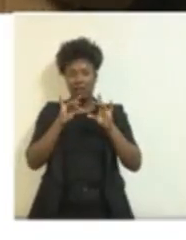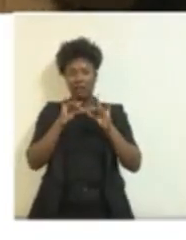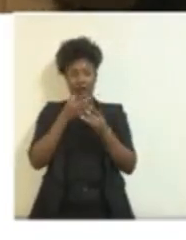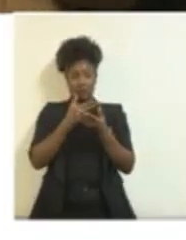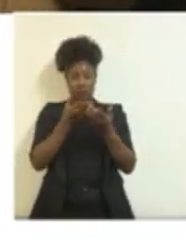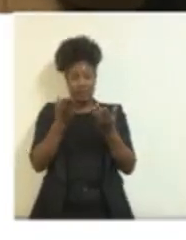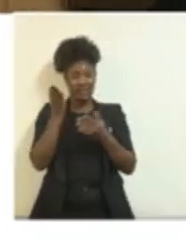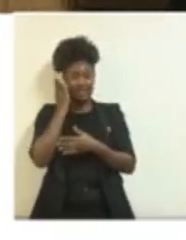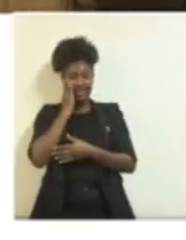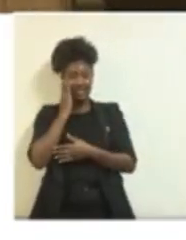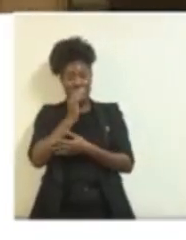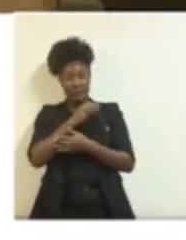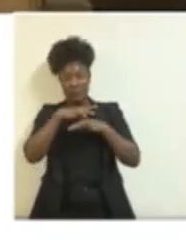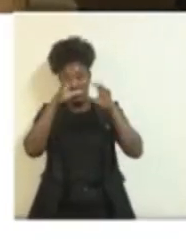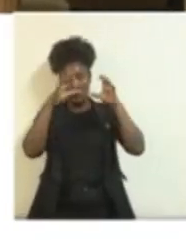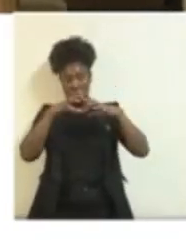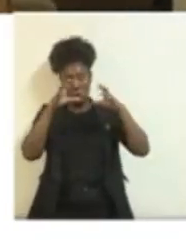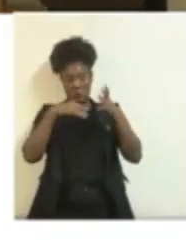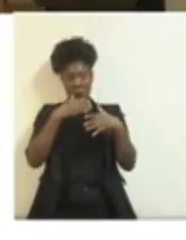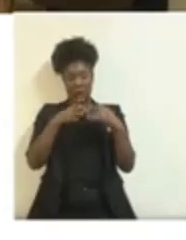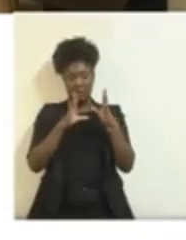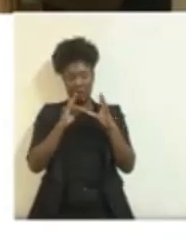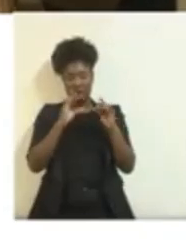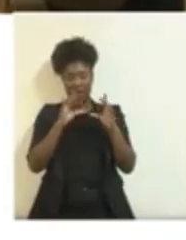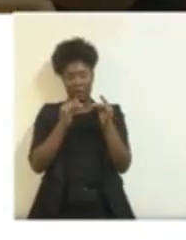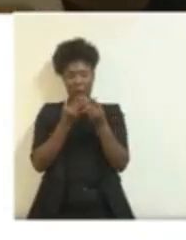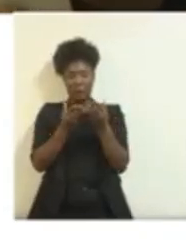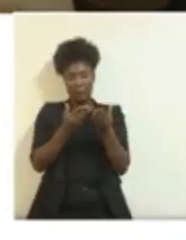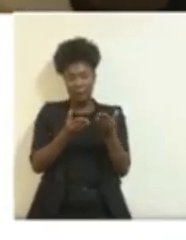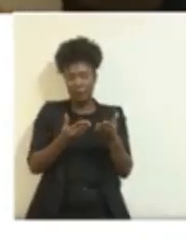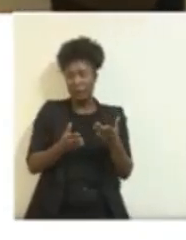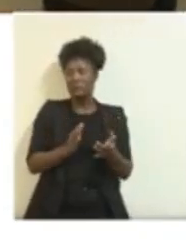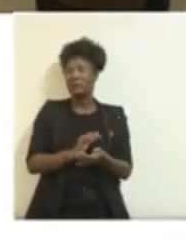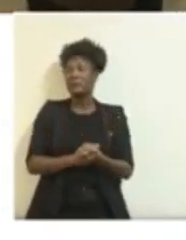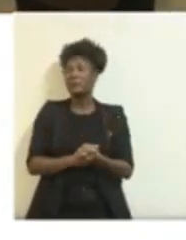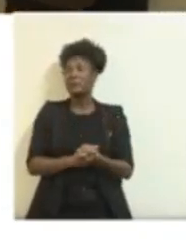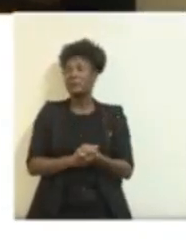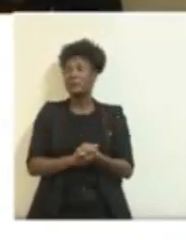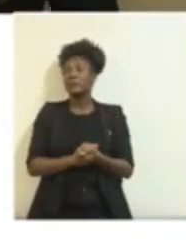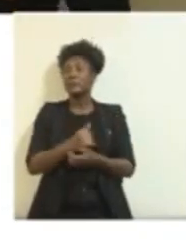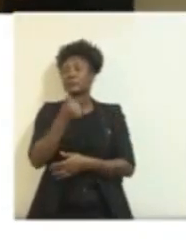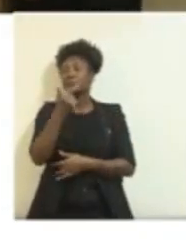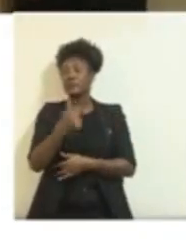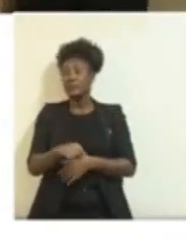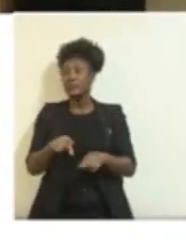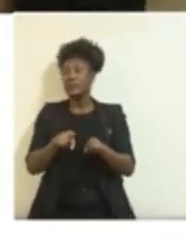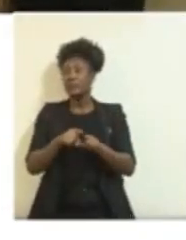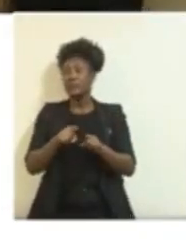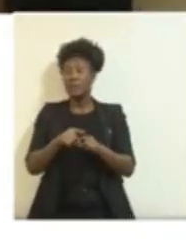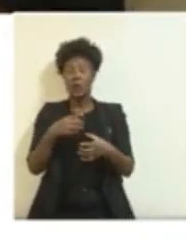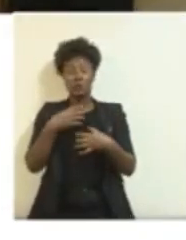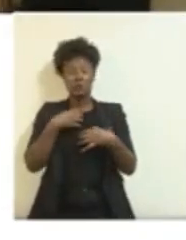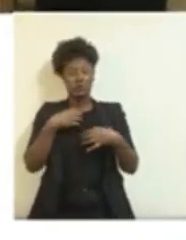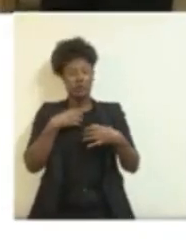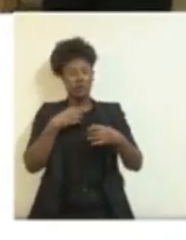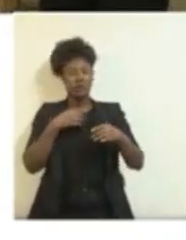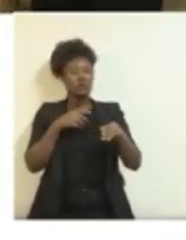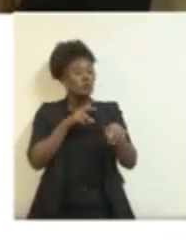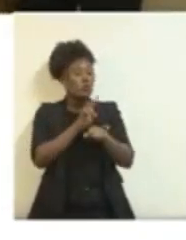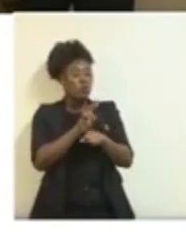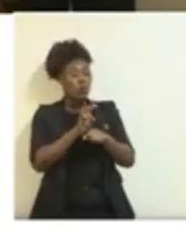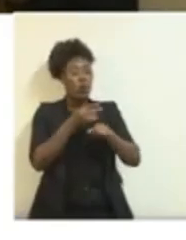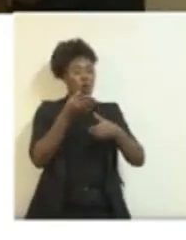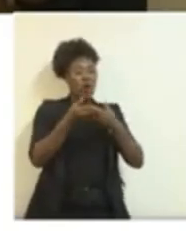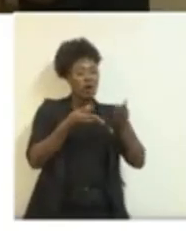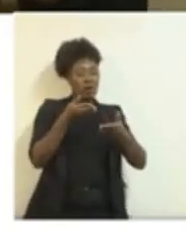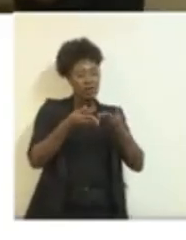disso. Dependendo do manejo e adubação, pastagens cultivadas podem se tornar degradadas em alguns anos. É muito raro a